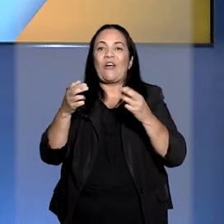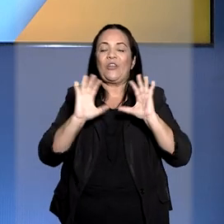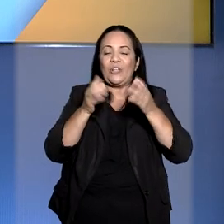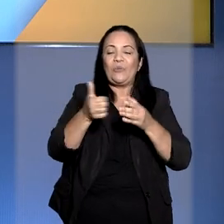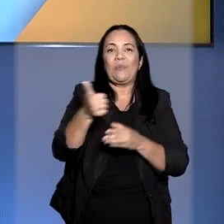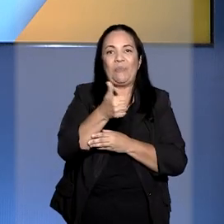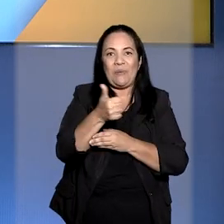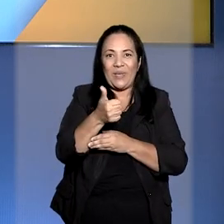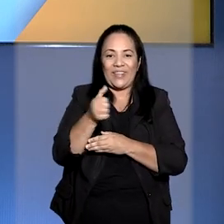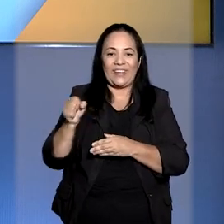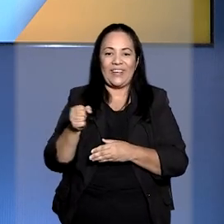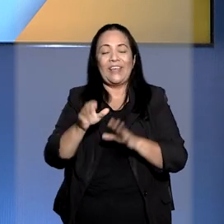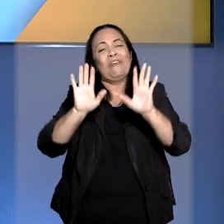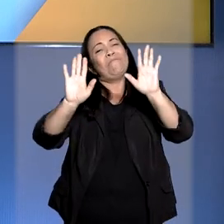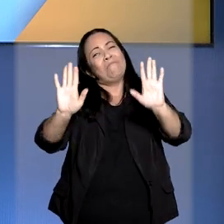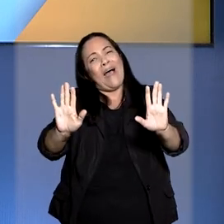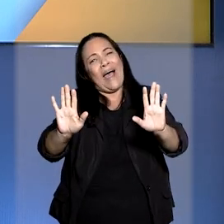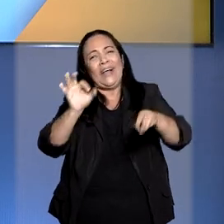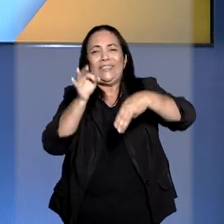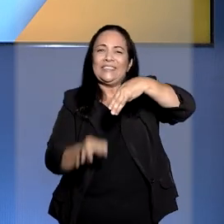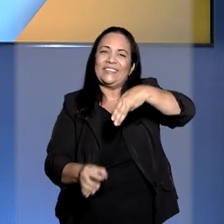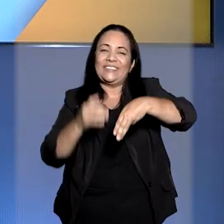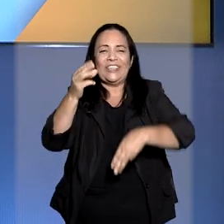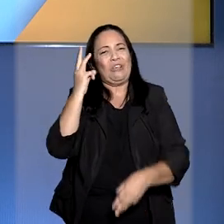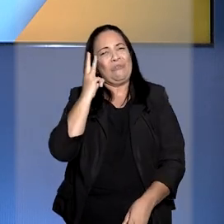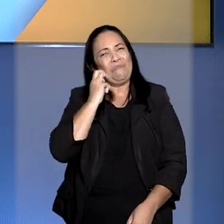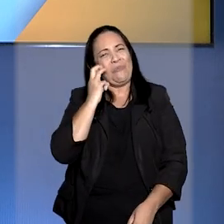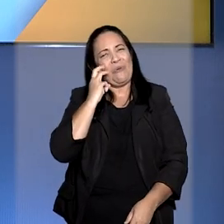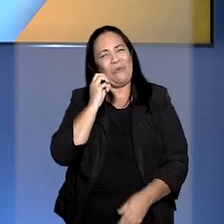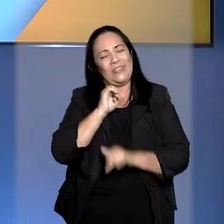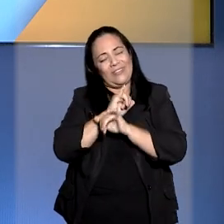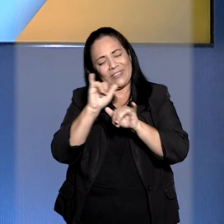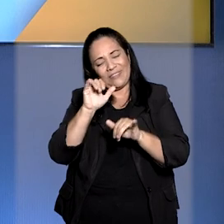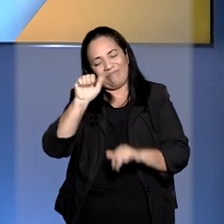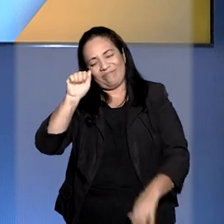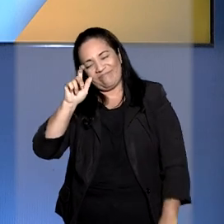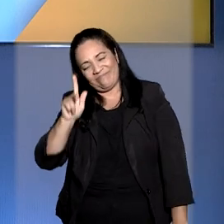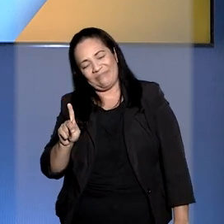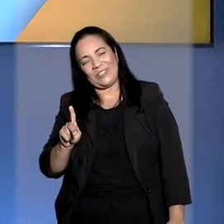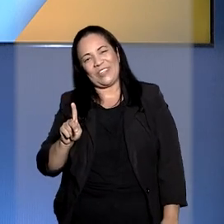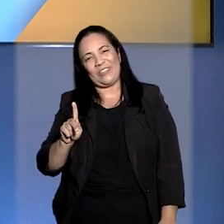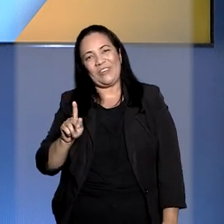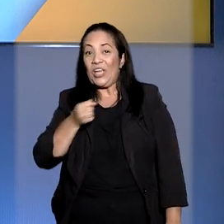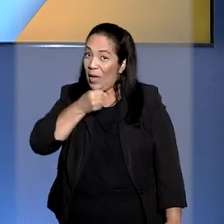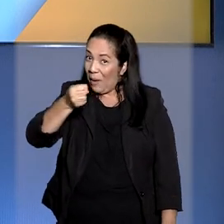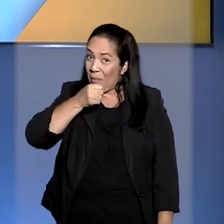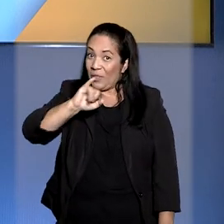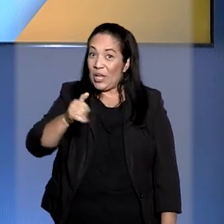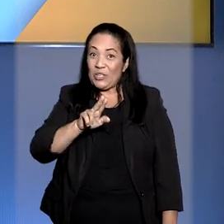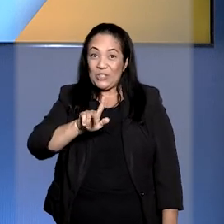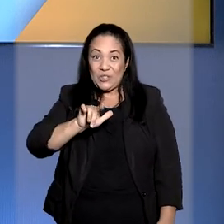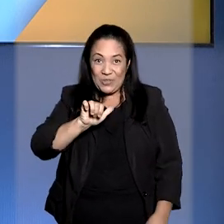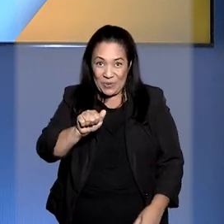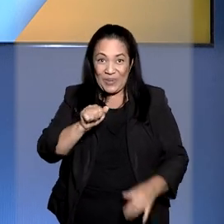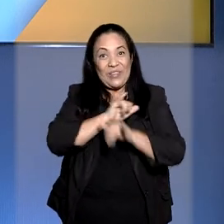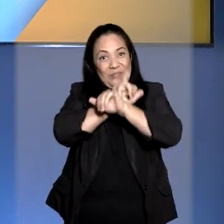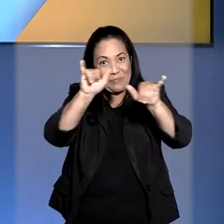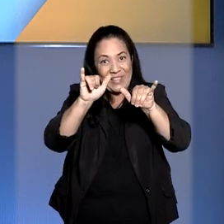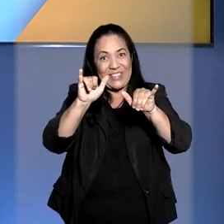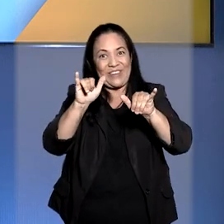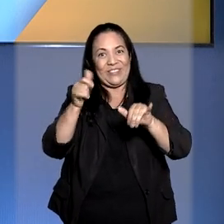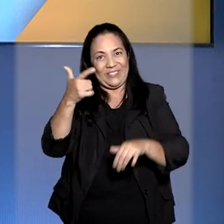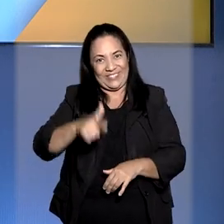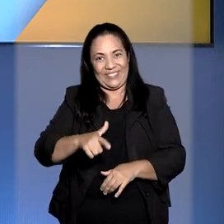na primeira turma por outro lado o ministro Jorge Mussi anunciou que vai se aposentar a repórter Julia velar